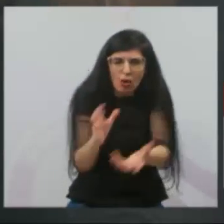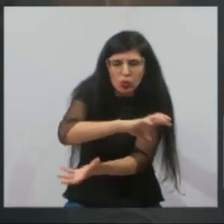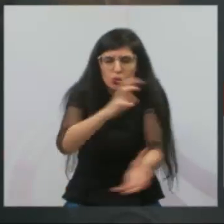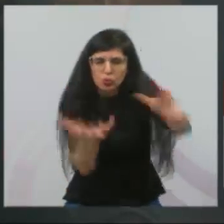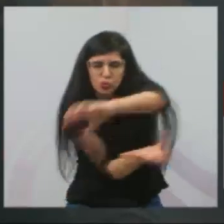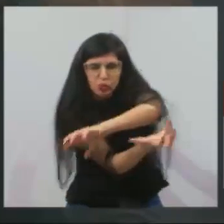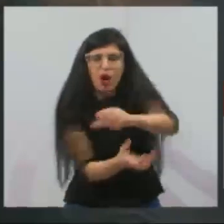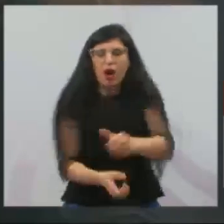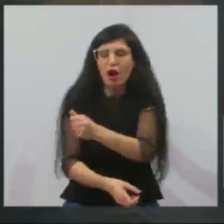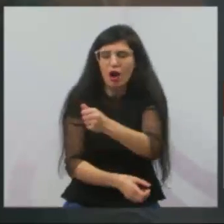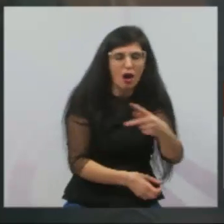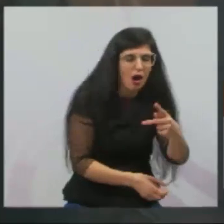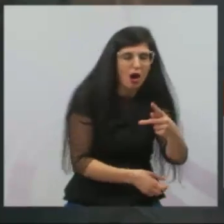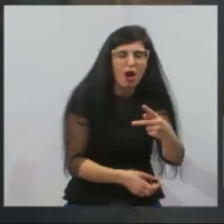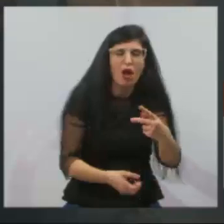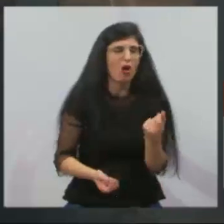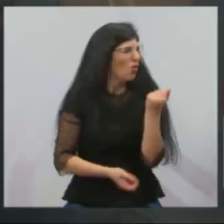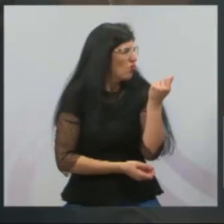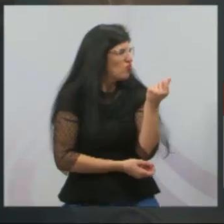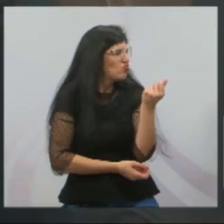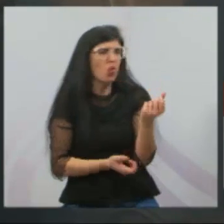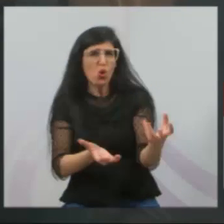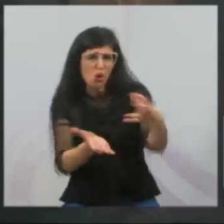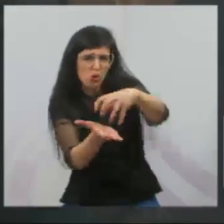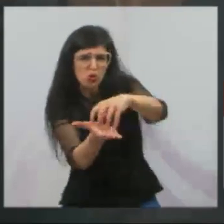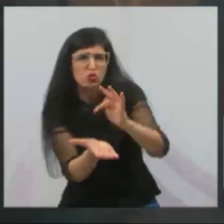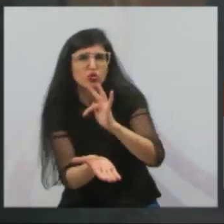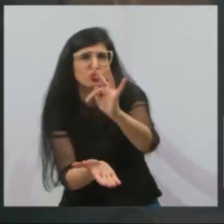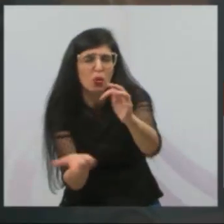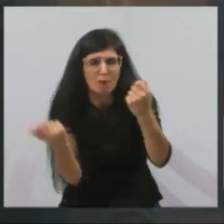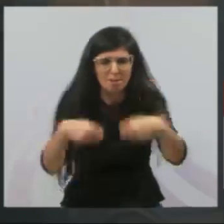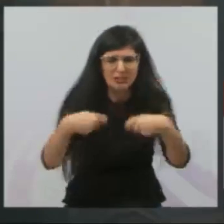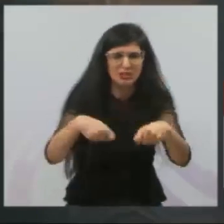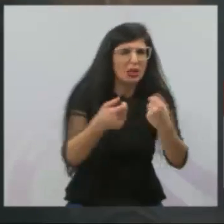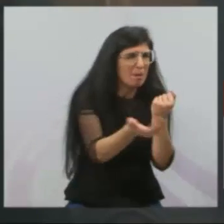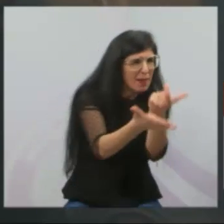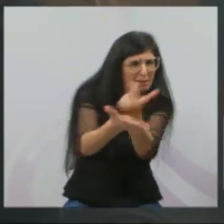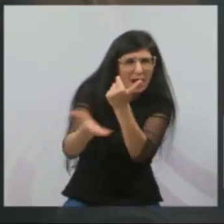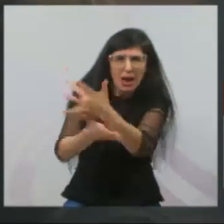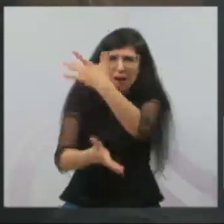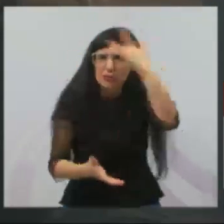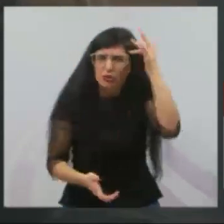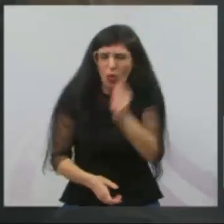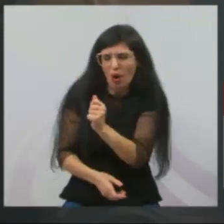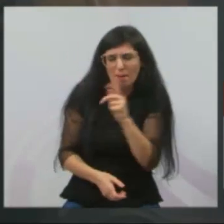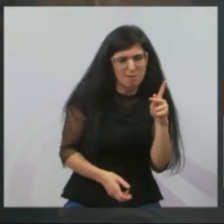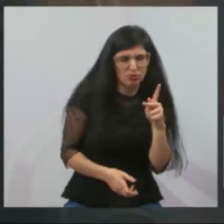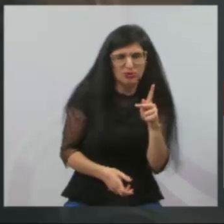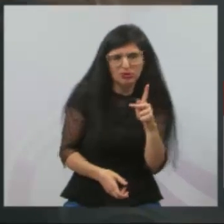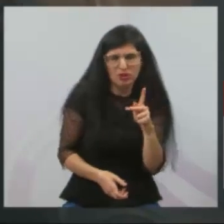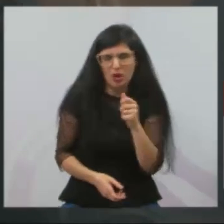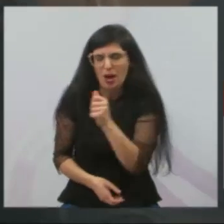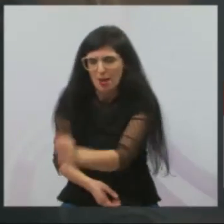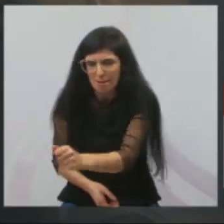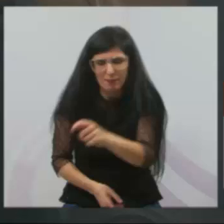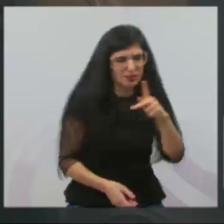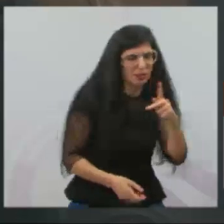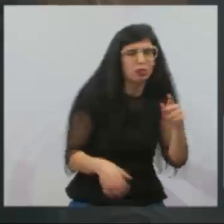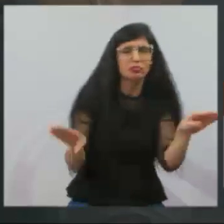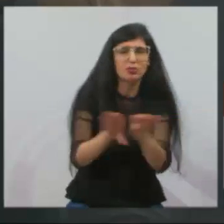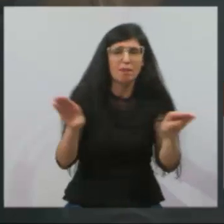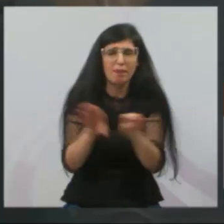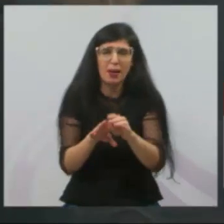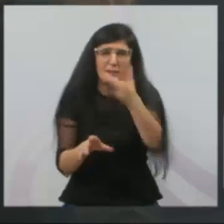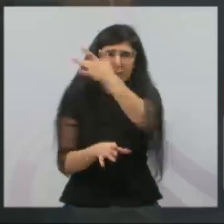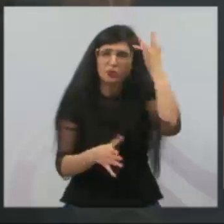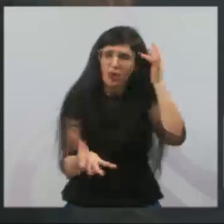e qual o valor que o Instituto precisará no futuro para custear as aposentadorias e pensões dos servidores públicos. É um